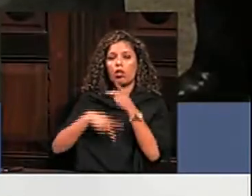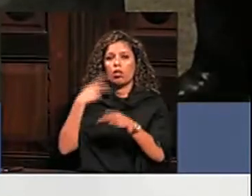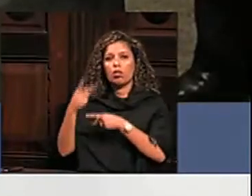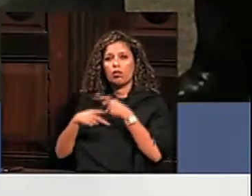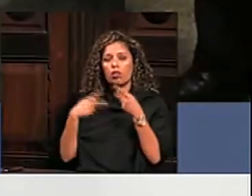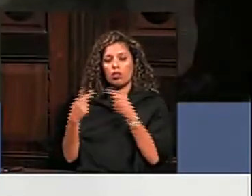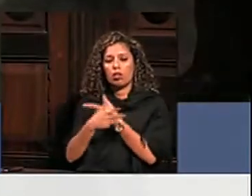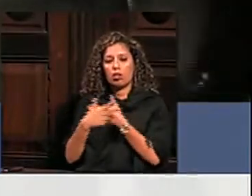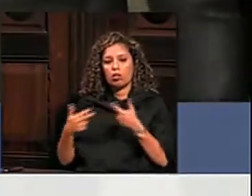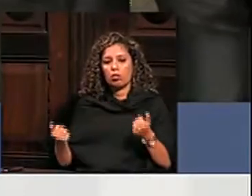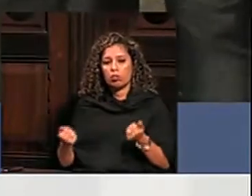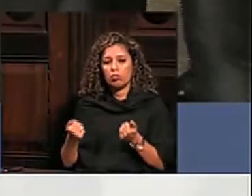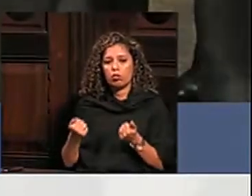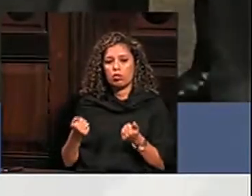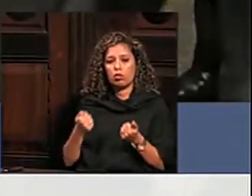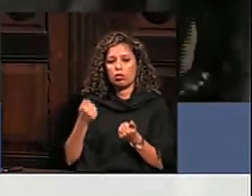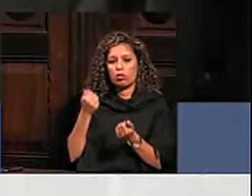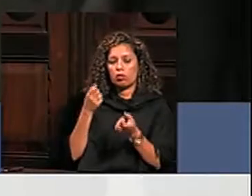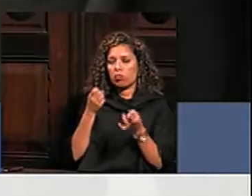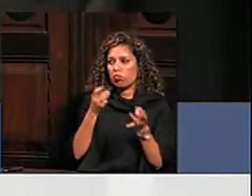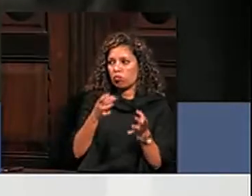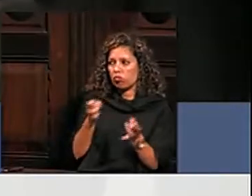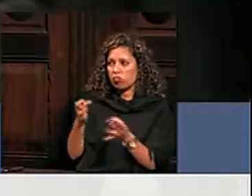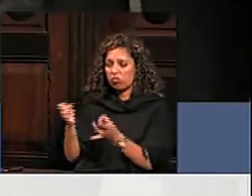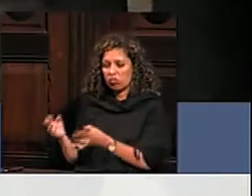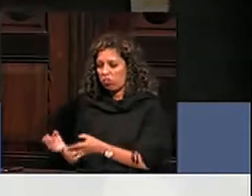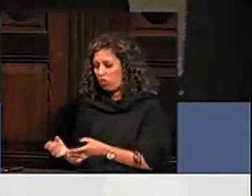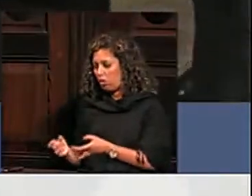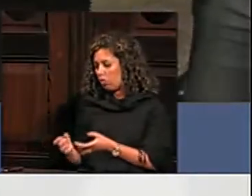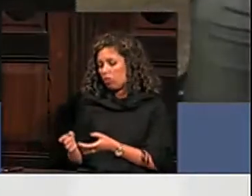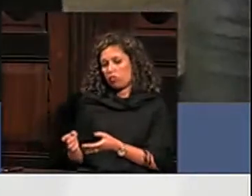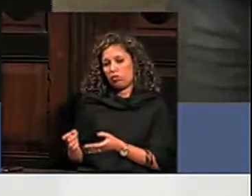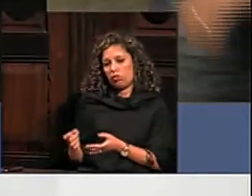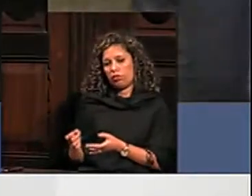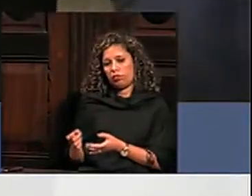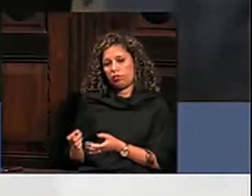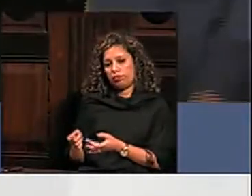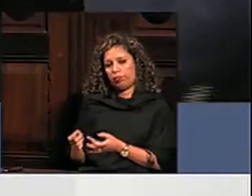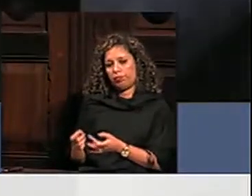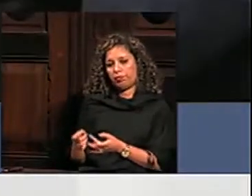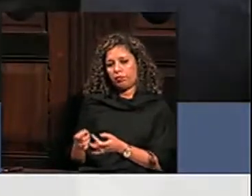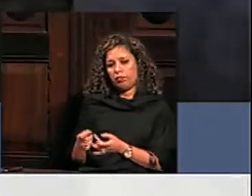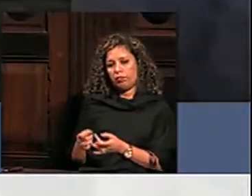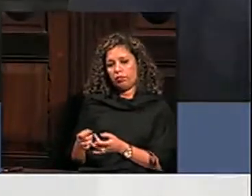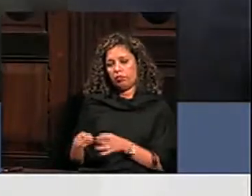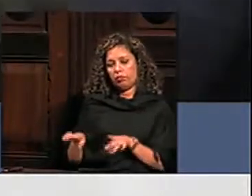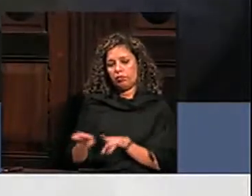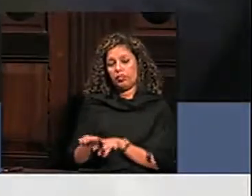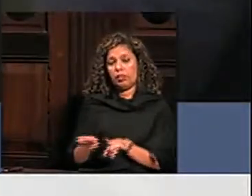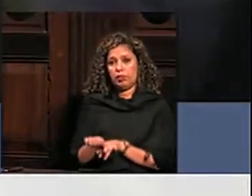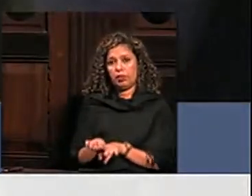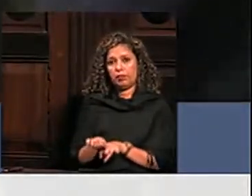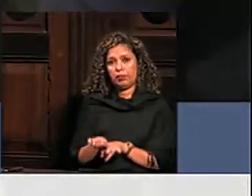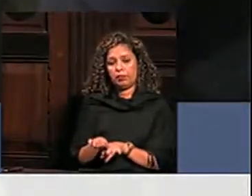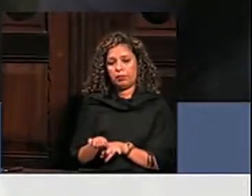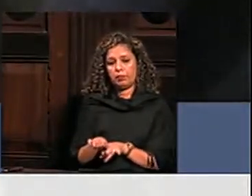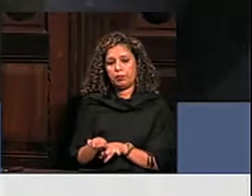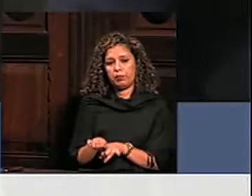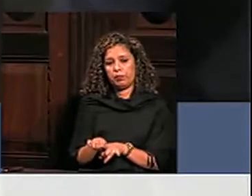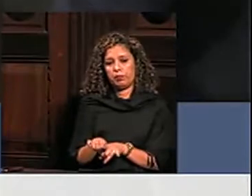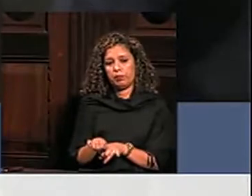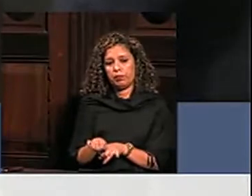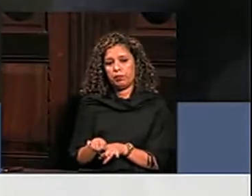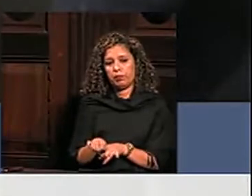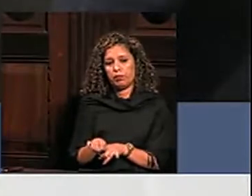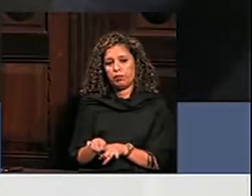credora e ou a contragarantia da União, dando como contrapartida os